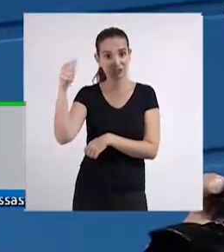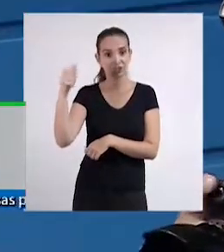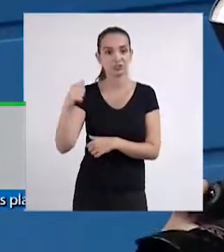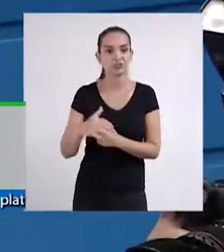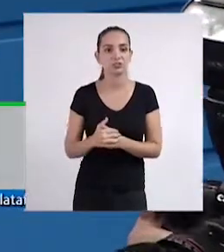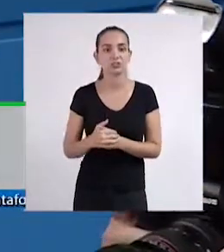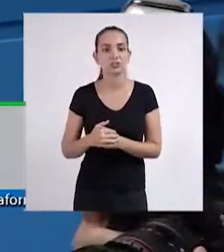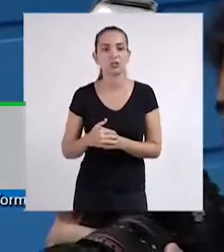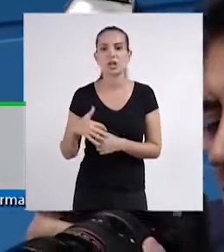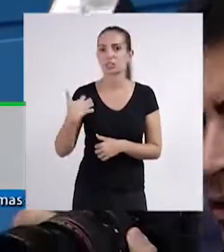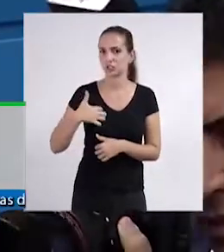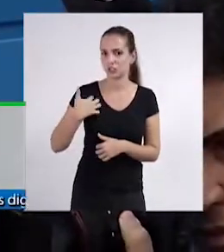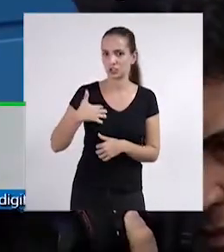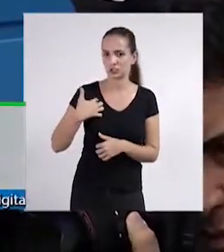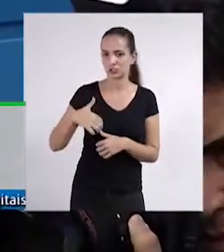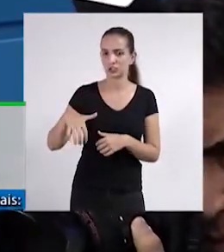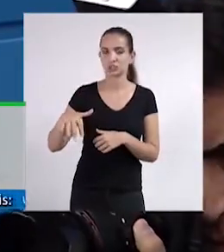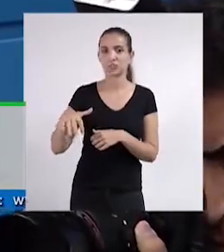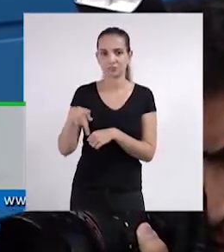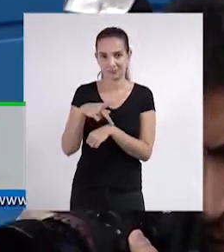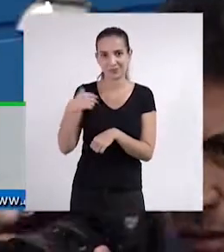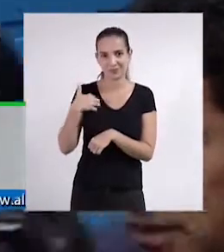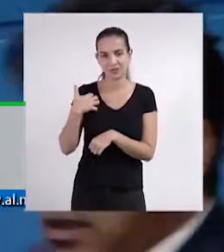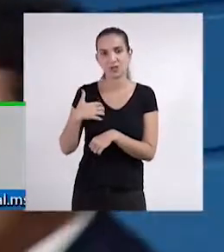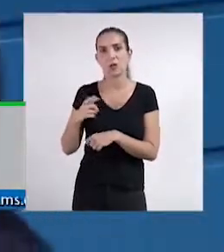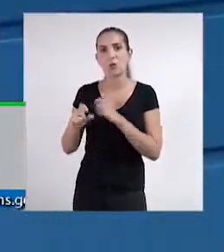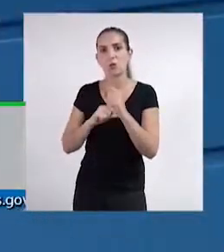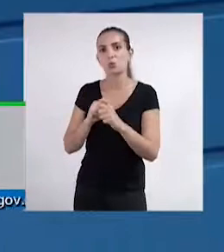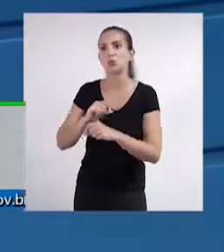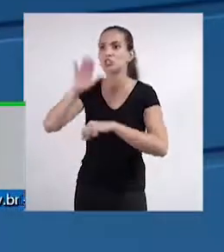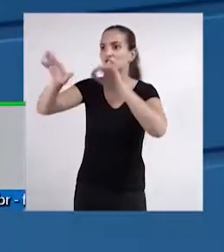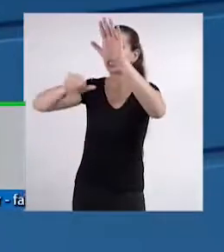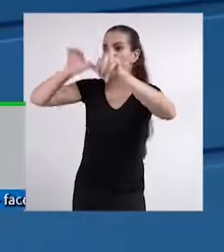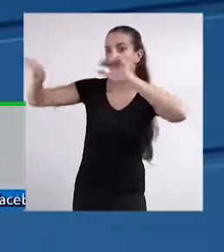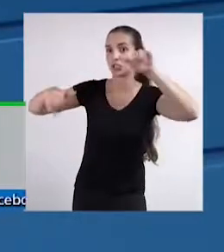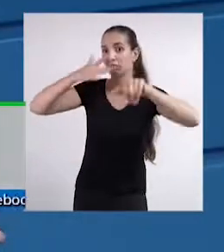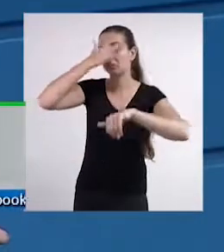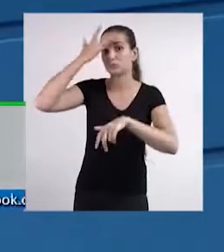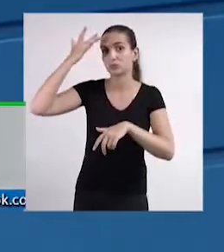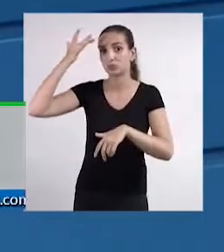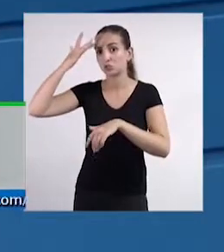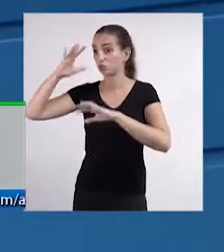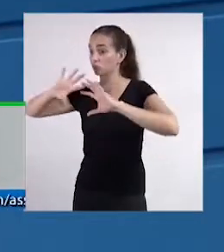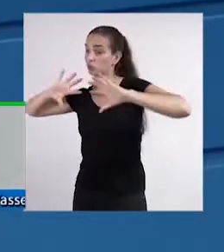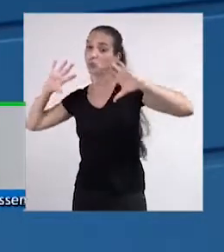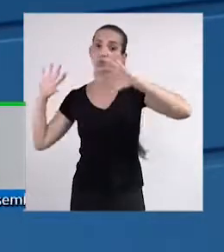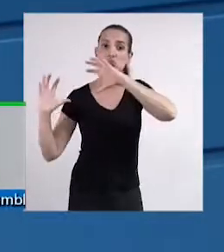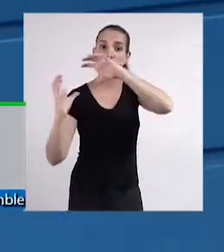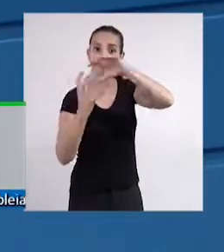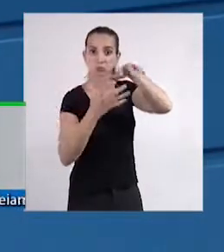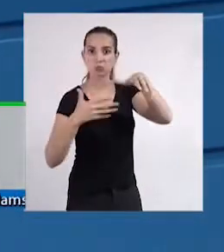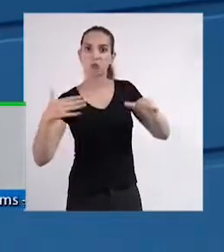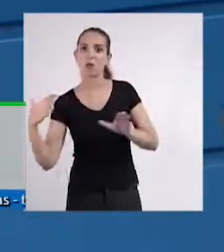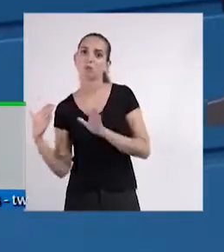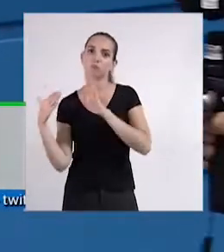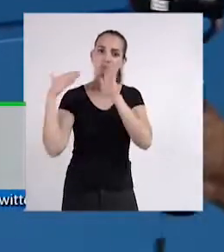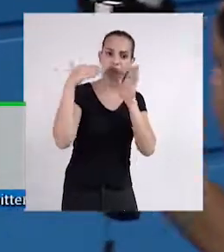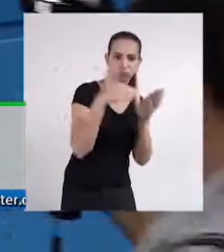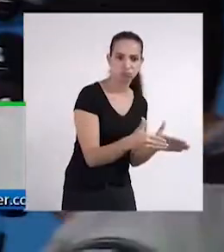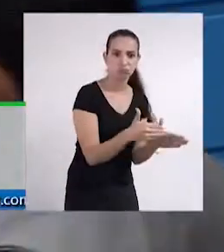inteiro, inclusive inúmeros brasileiros, que vão à Argentina fazer a pesca do dourado sem trazer nenhum dourado. É